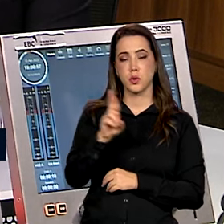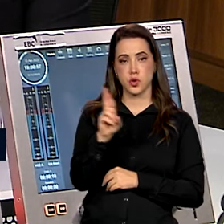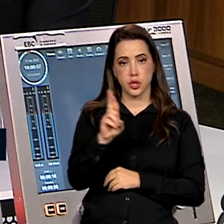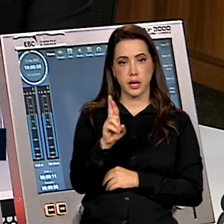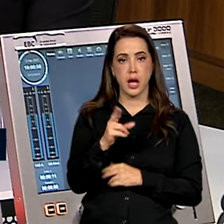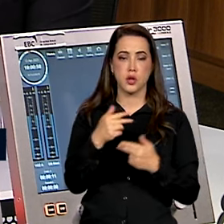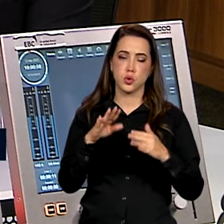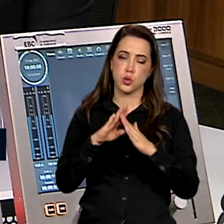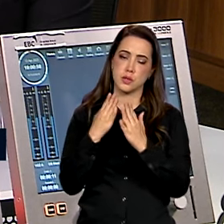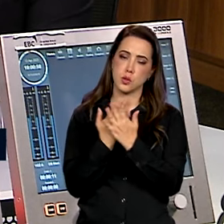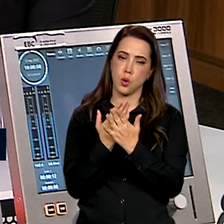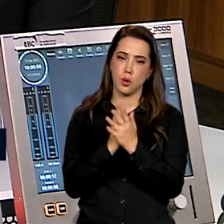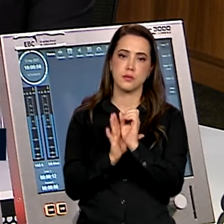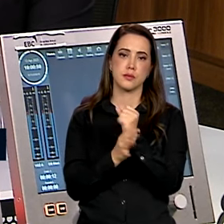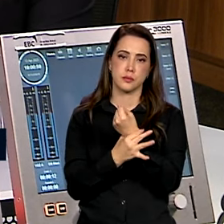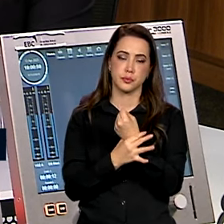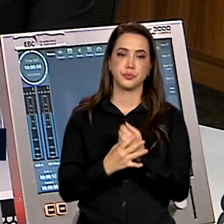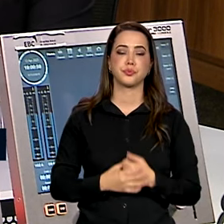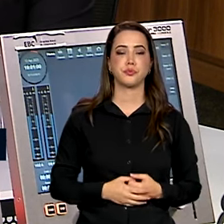na voz do Brasil